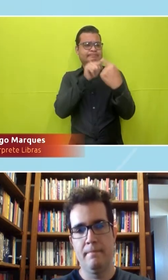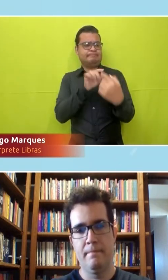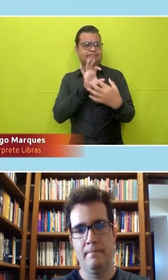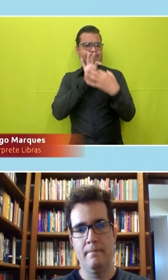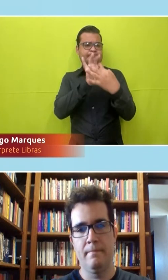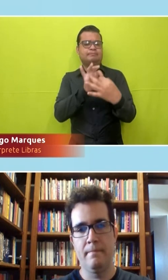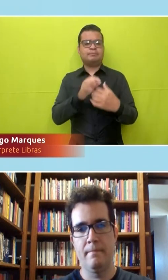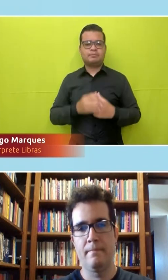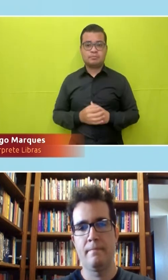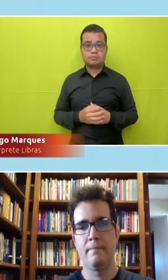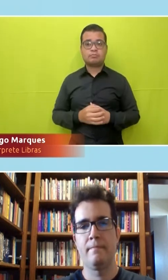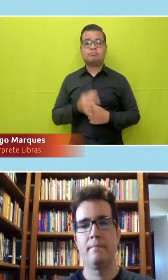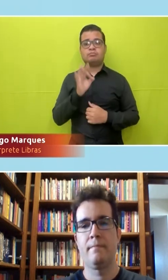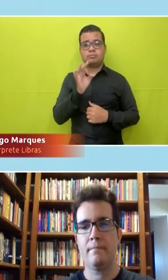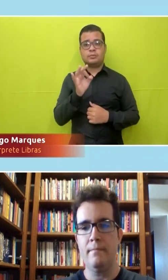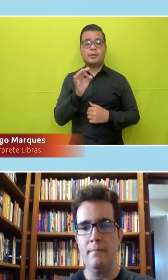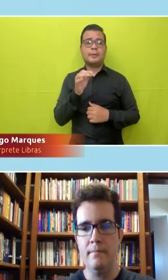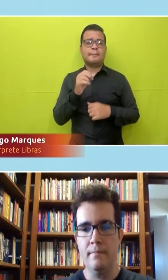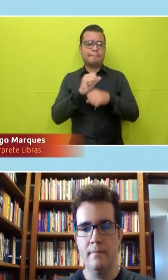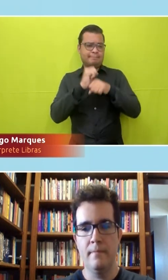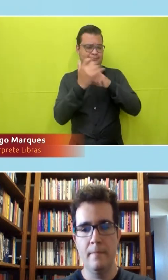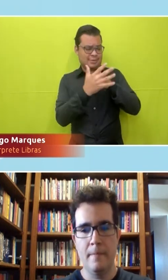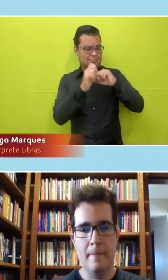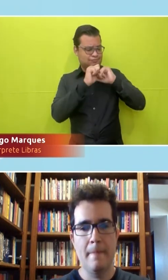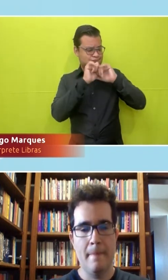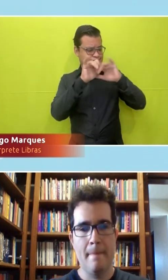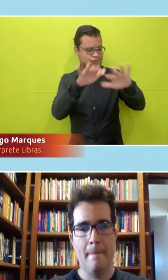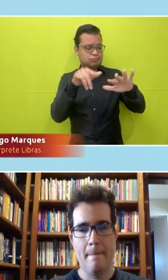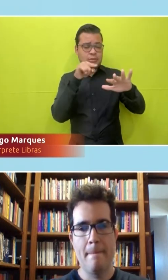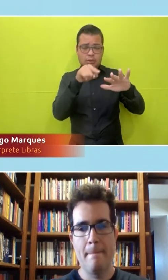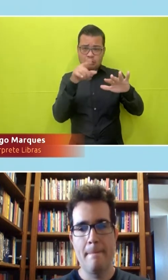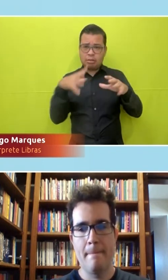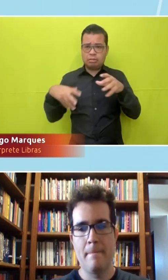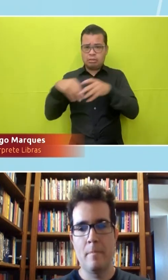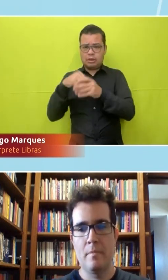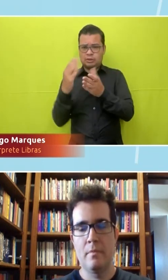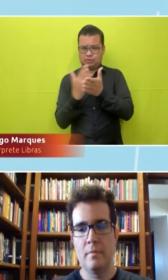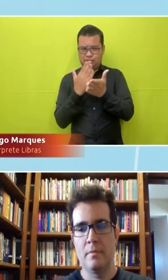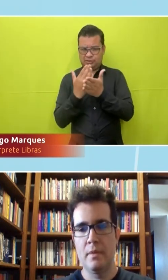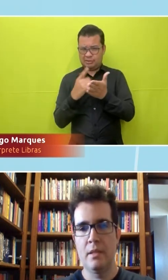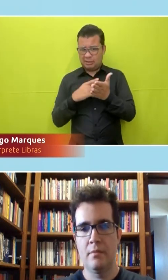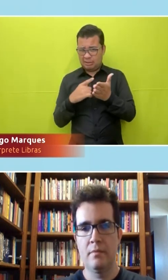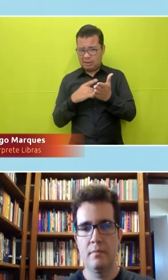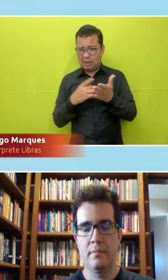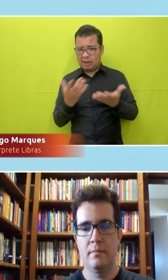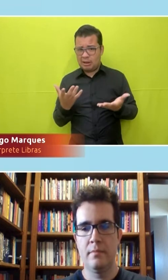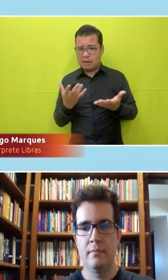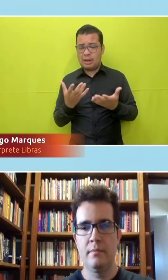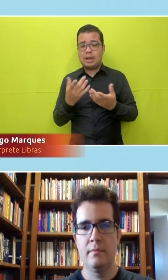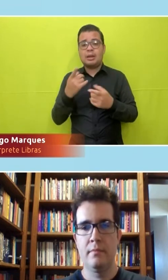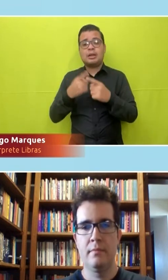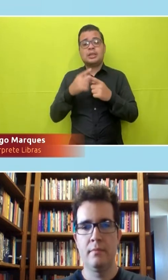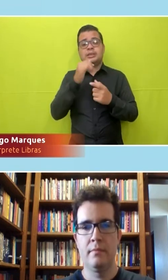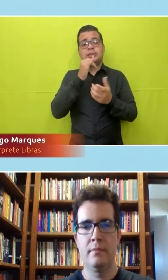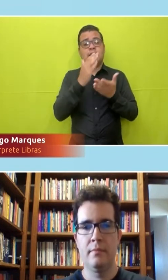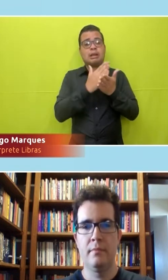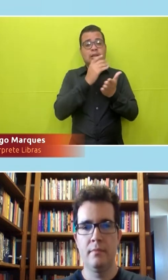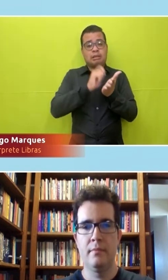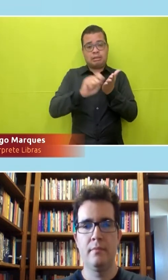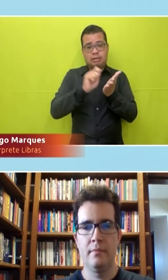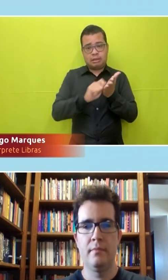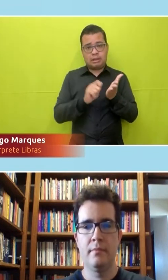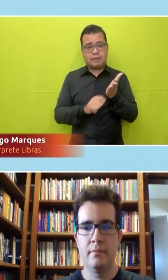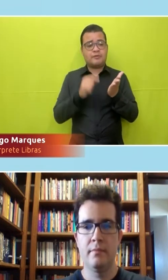pandemia perpassa esses contos, Adepto. Você fez questão de destacar, né? A pandemia ainda não acabou. E uma obra escrita,